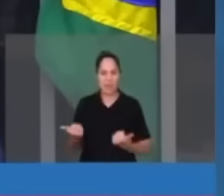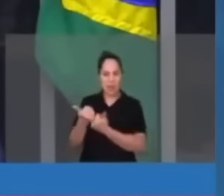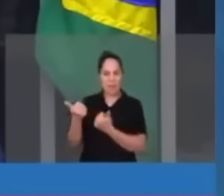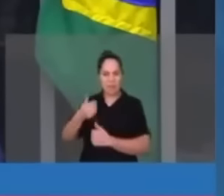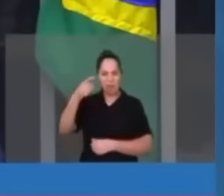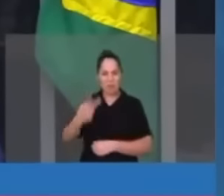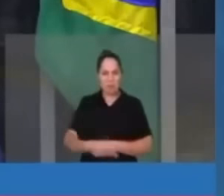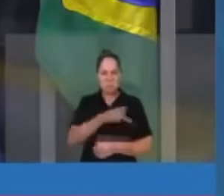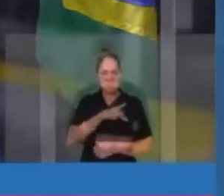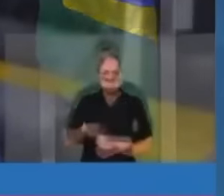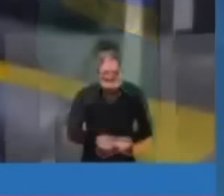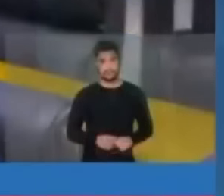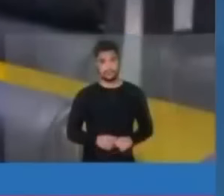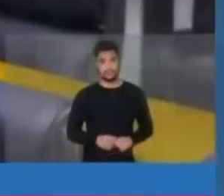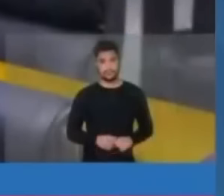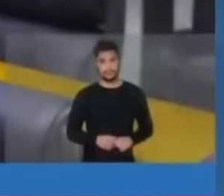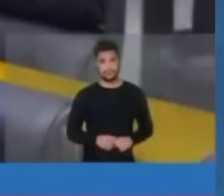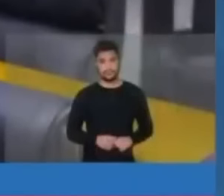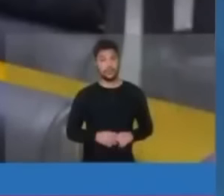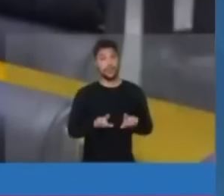peripécia de